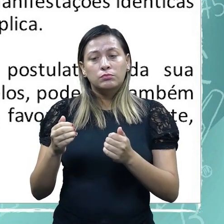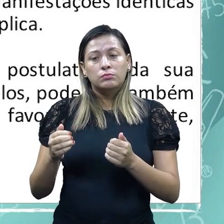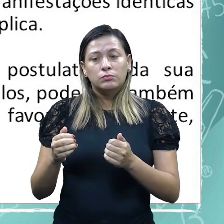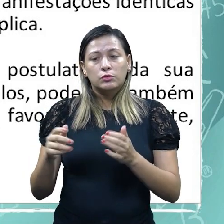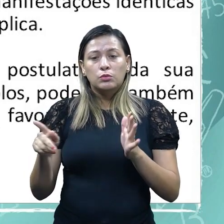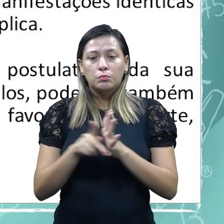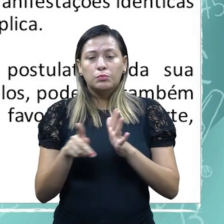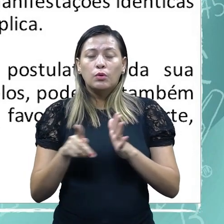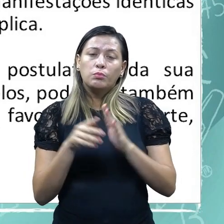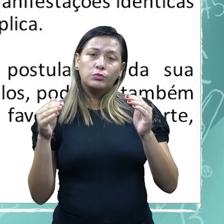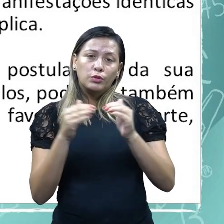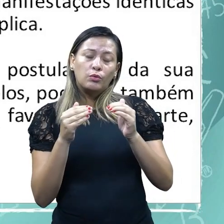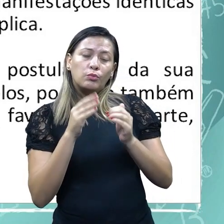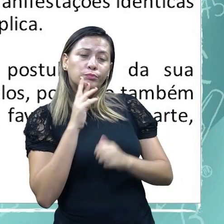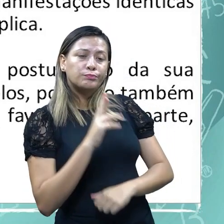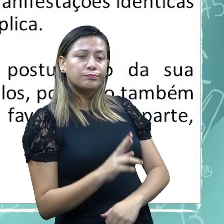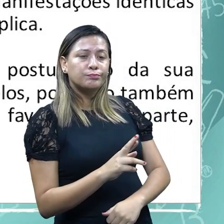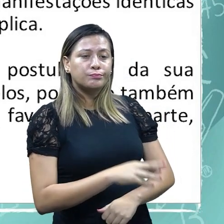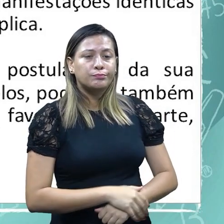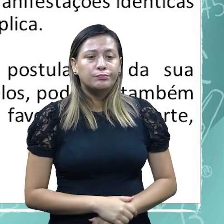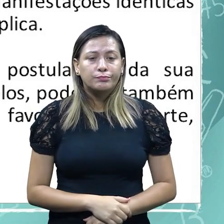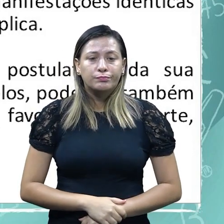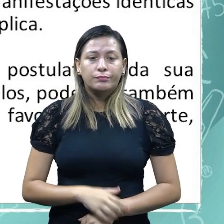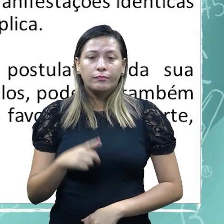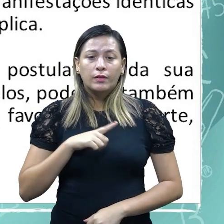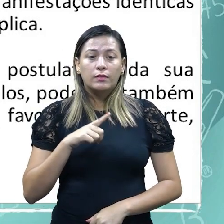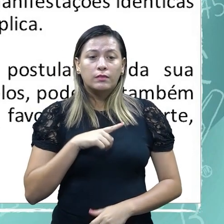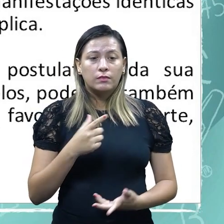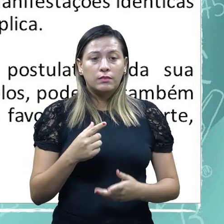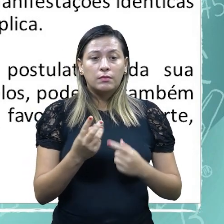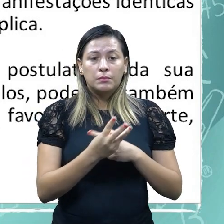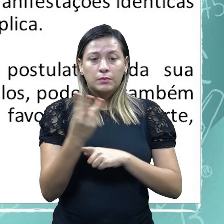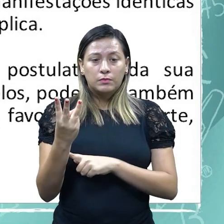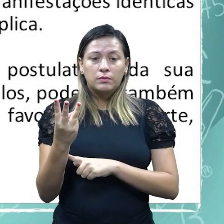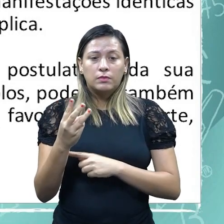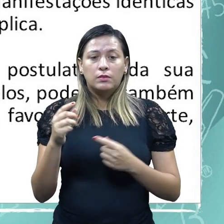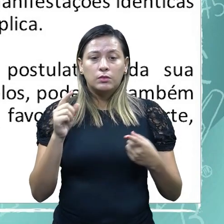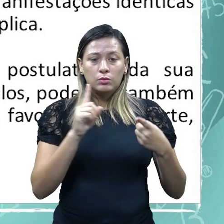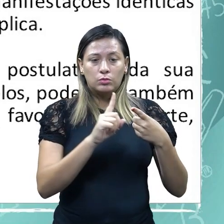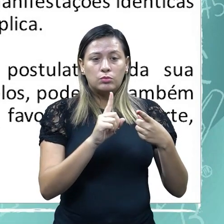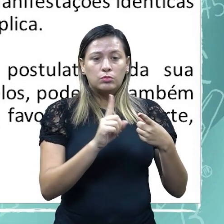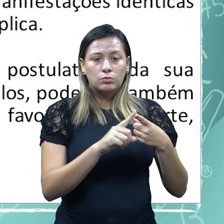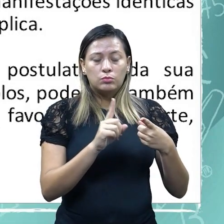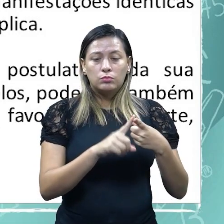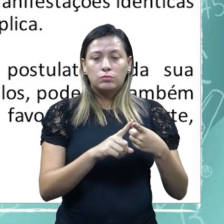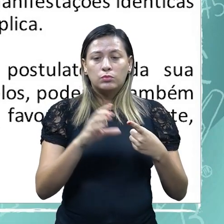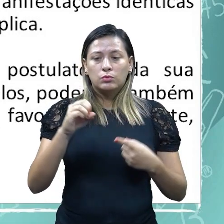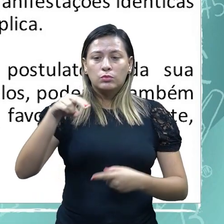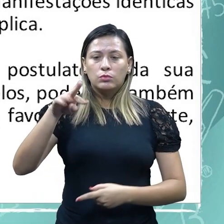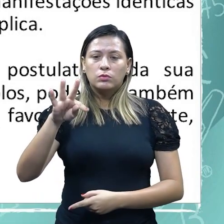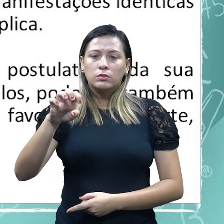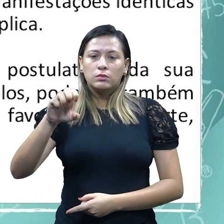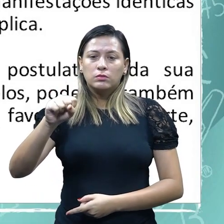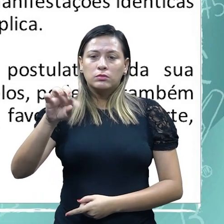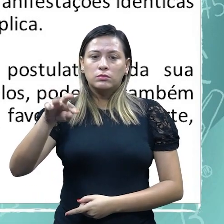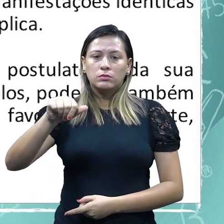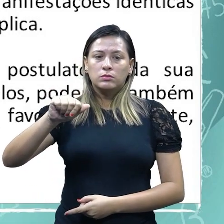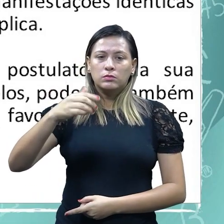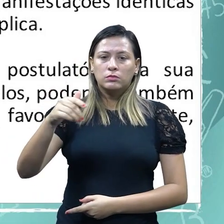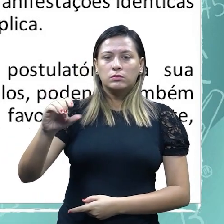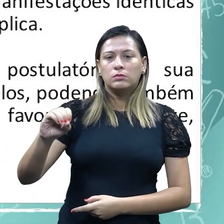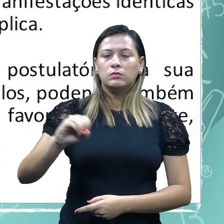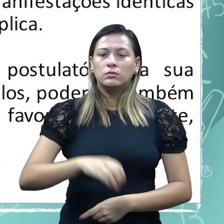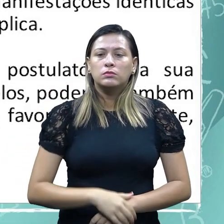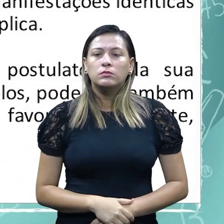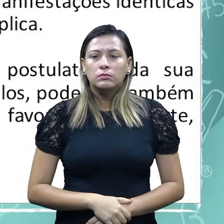sua resposta. Então, ele dá por 3 meios. O primeiro, contestação, onde ele vai concentrar a sua